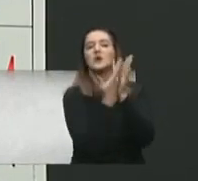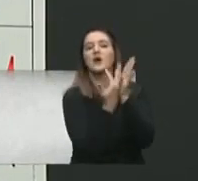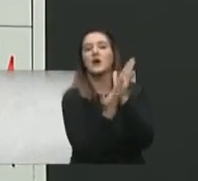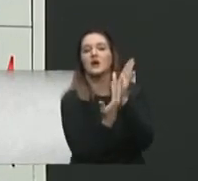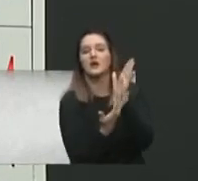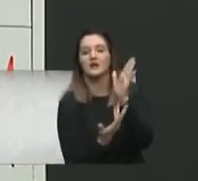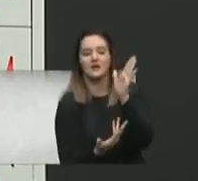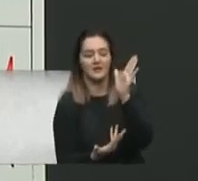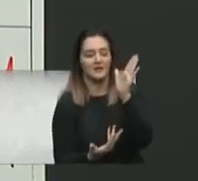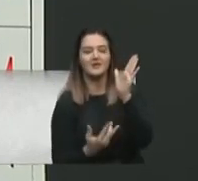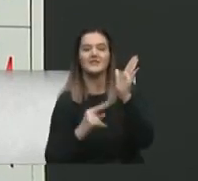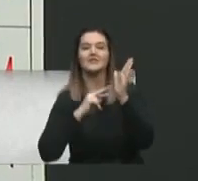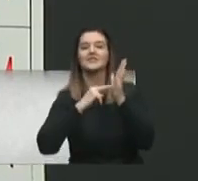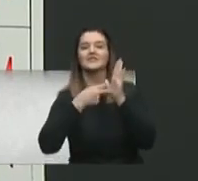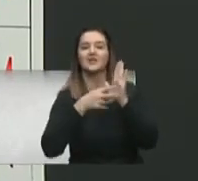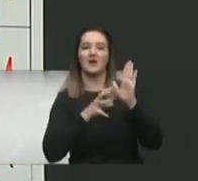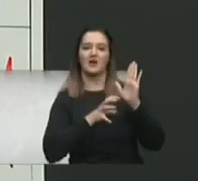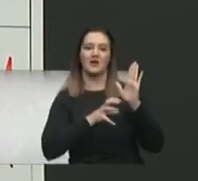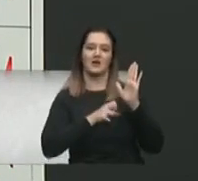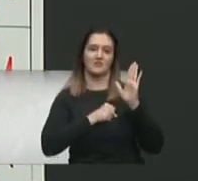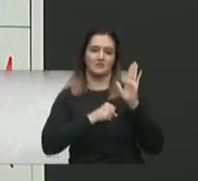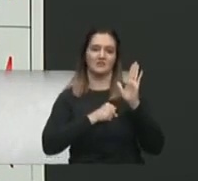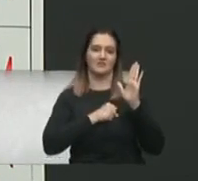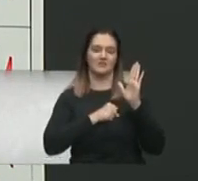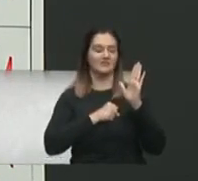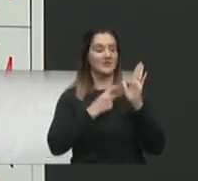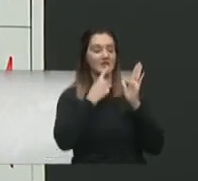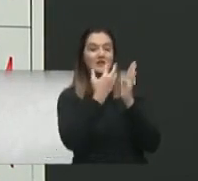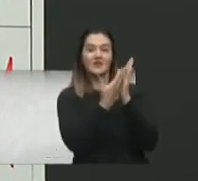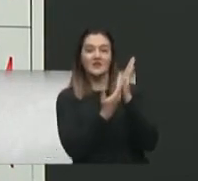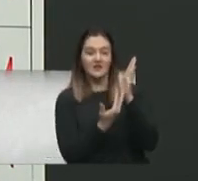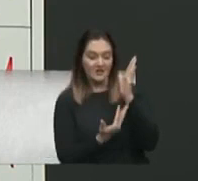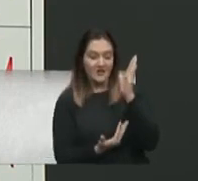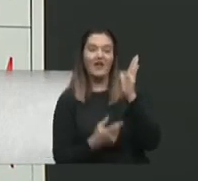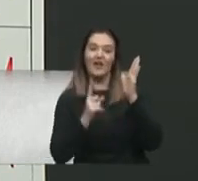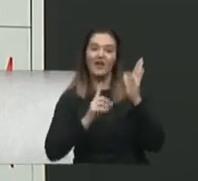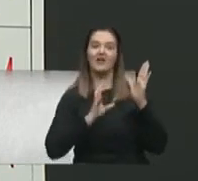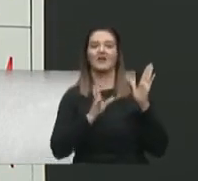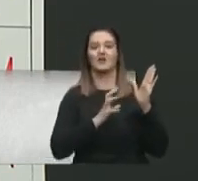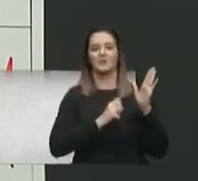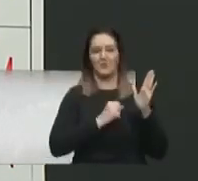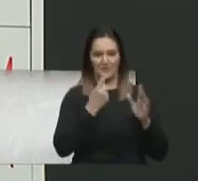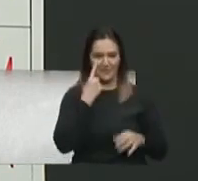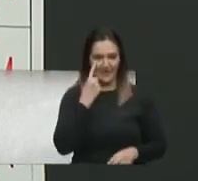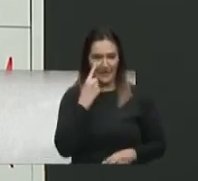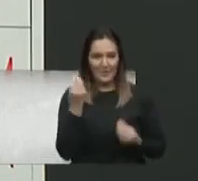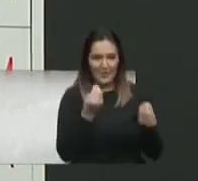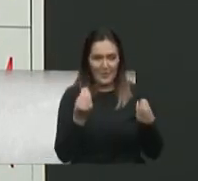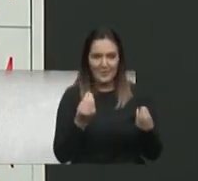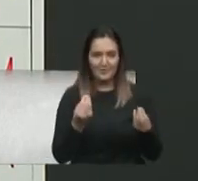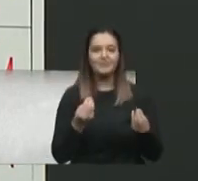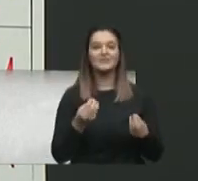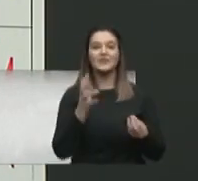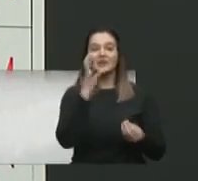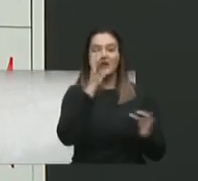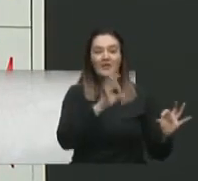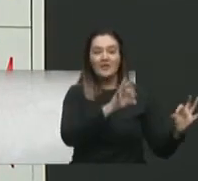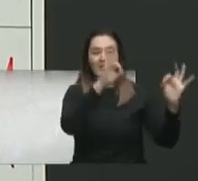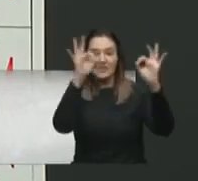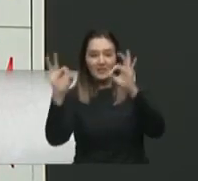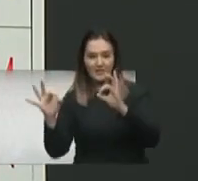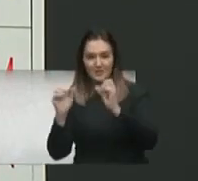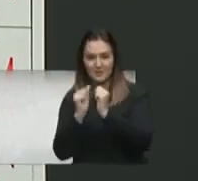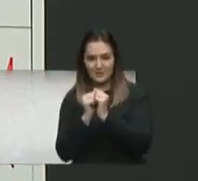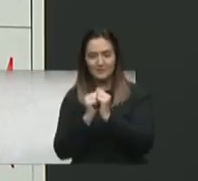escreveu amor. Esse amor que foi escrito com o sangue de Jesus. Veja o que ele é capaz de fazer. Assista comigo esse